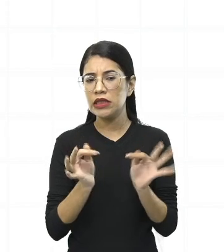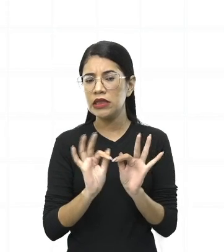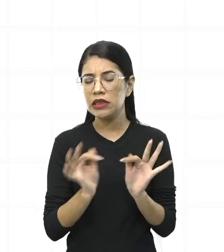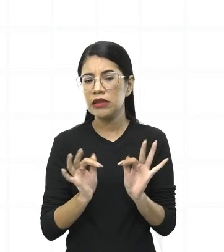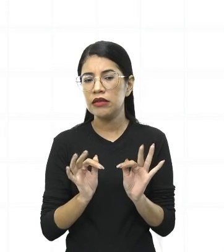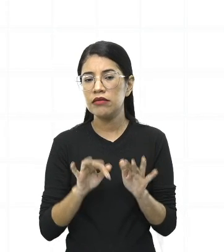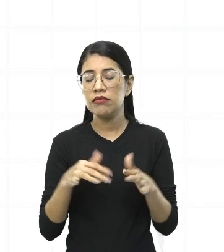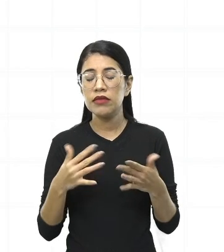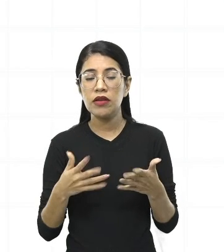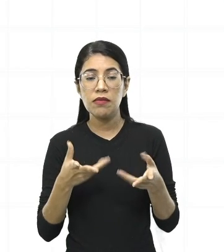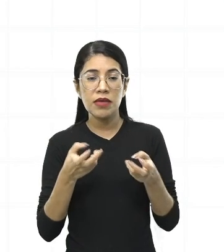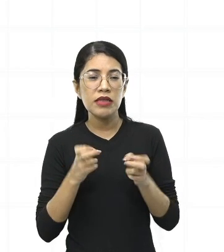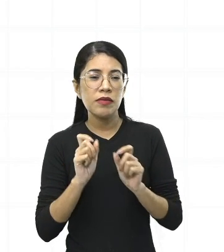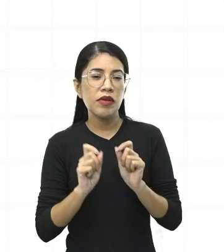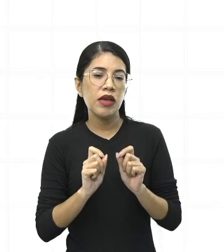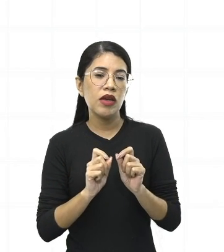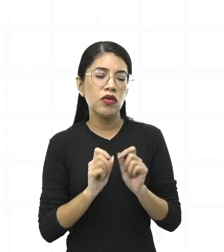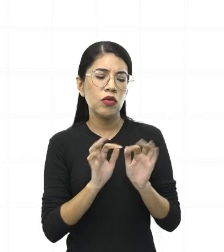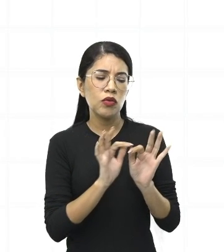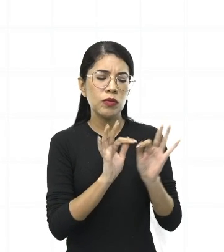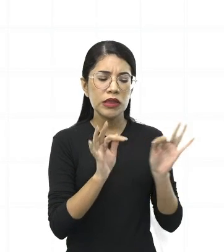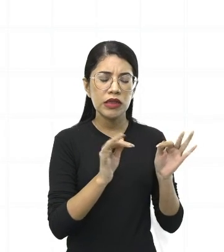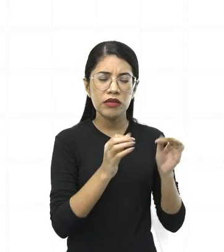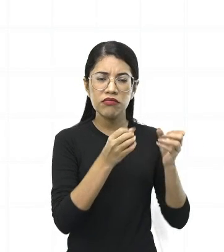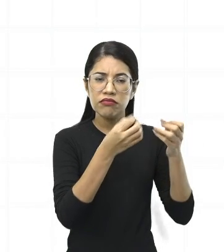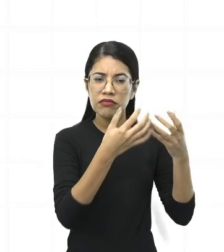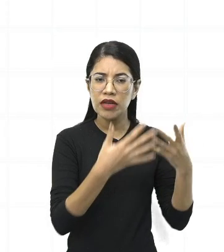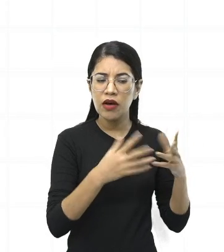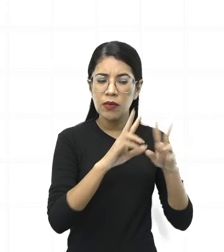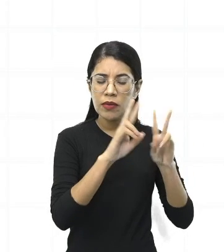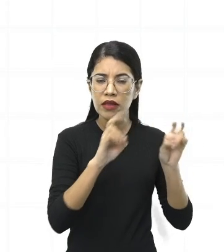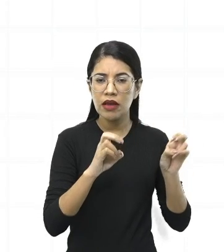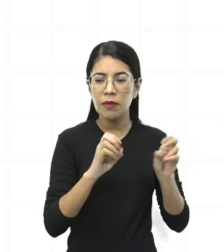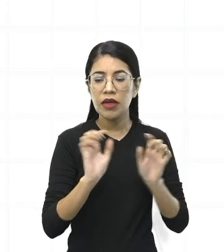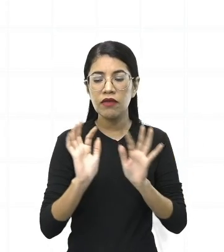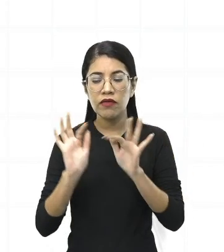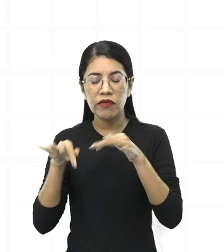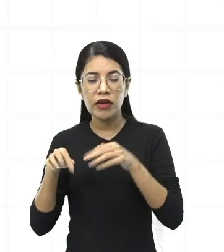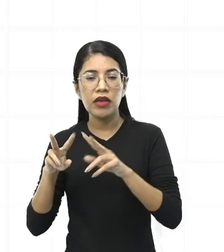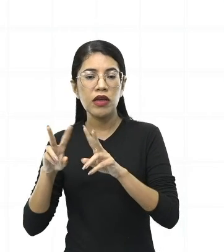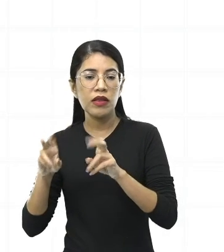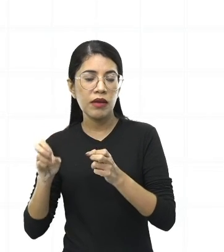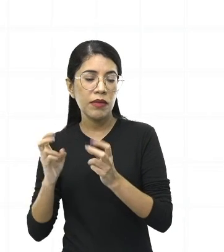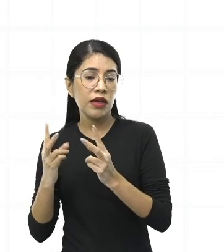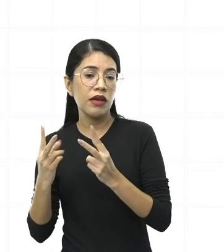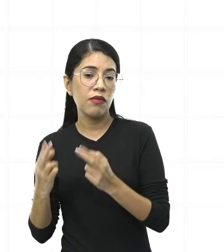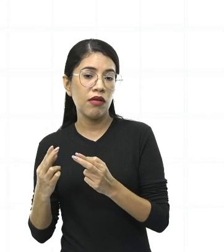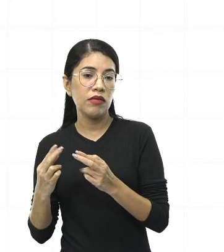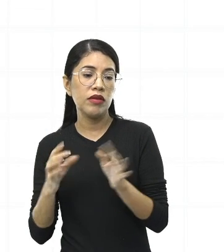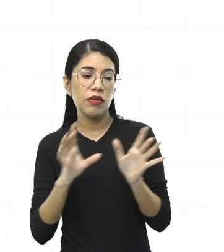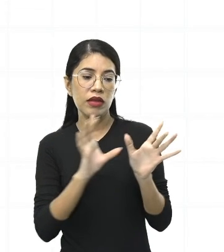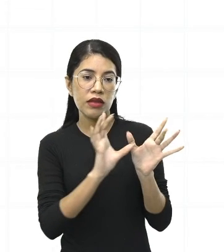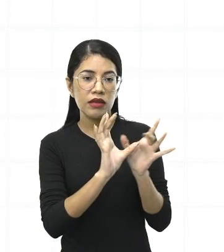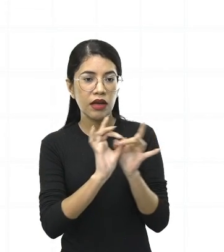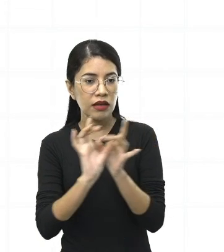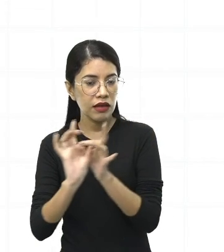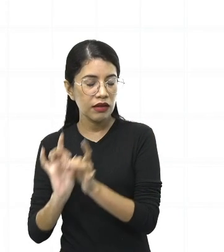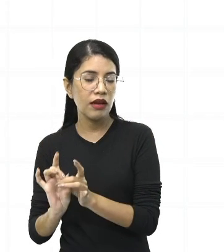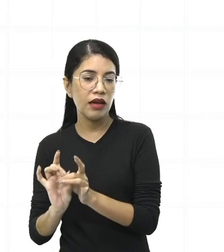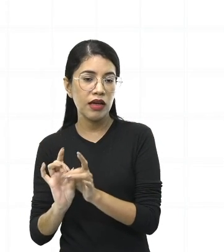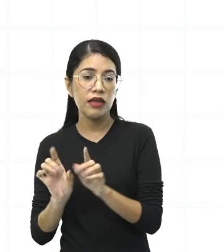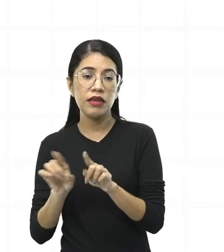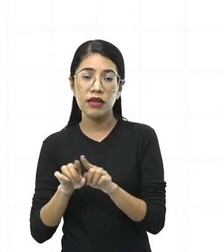Vejam que eu começo falando de uma coisa e termino falando da mesma coisa. Então, eu tenho uma coesão, né? Eu tenho